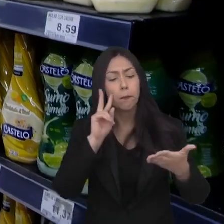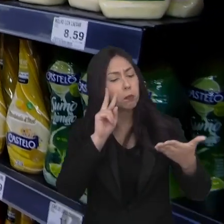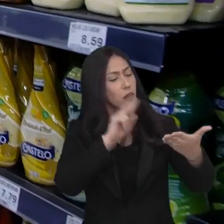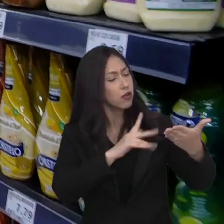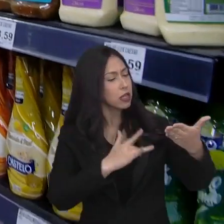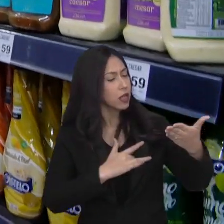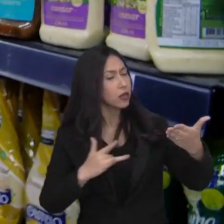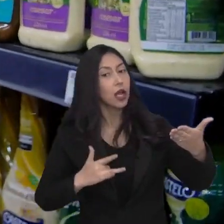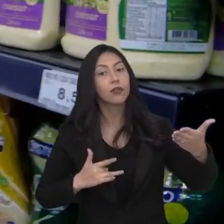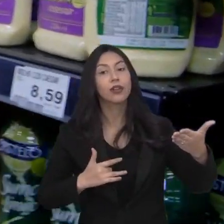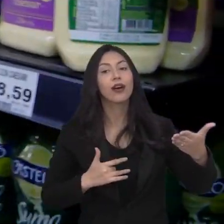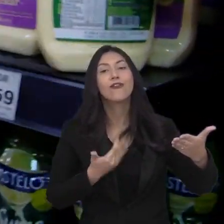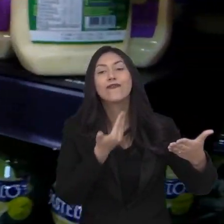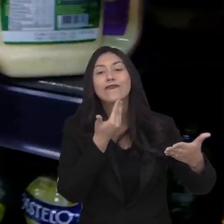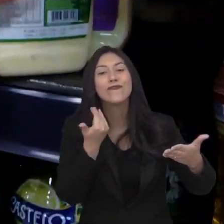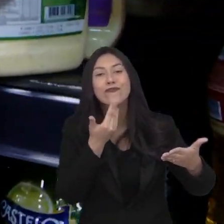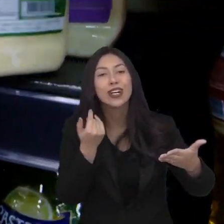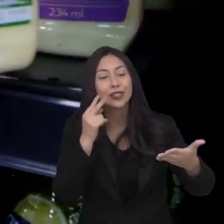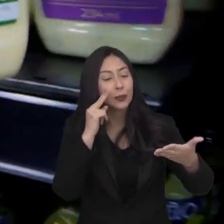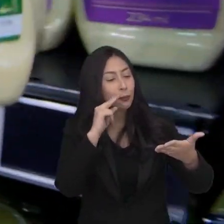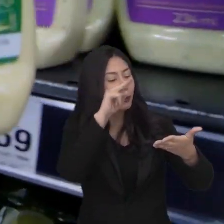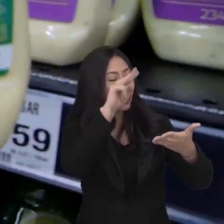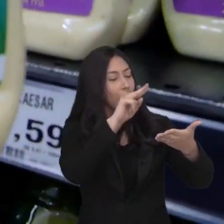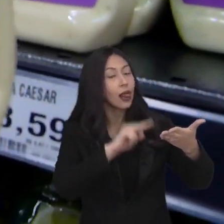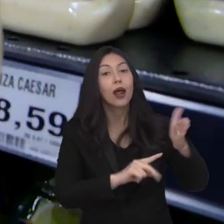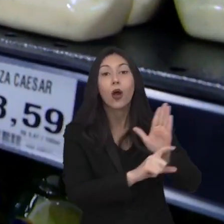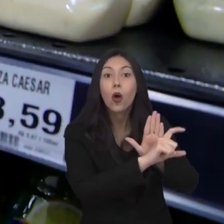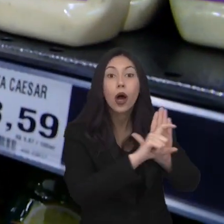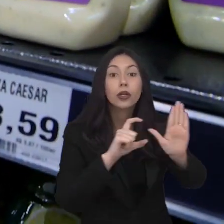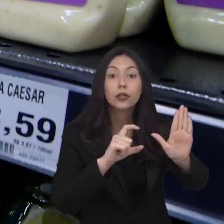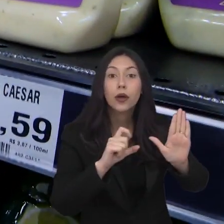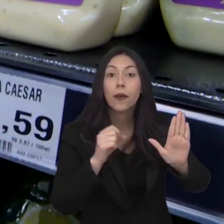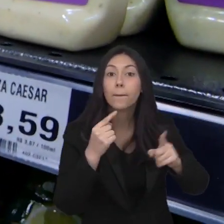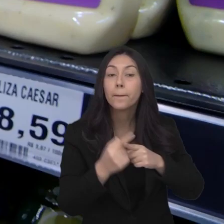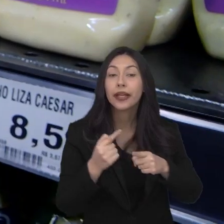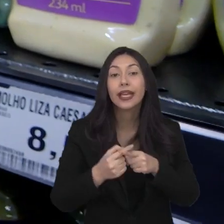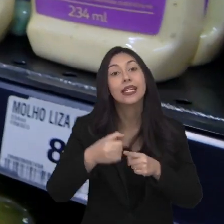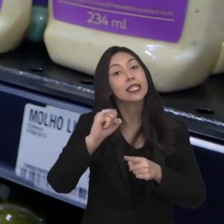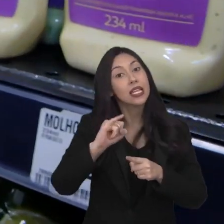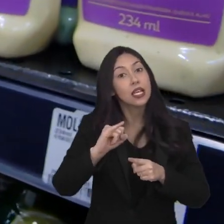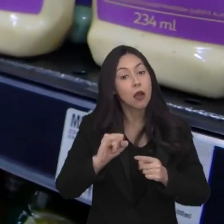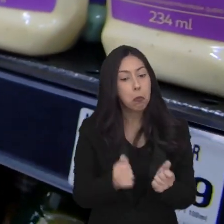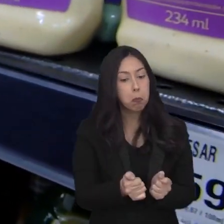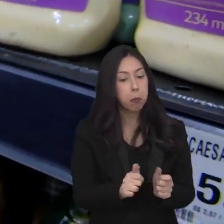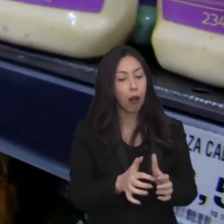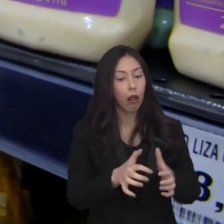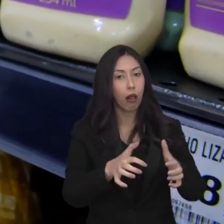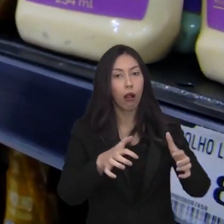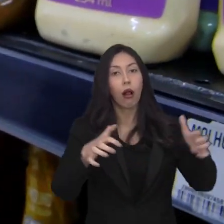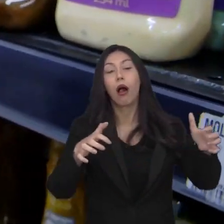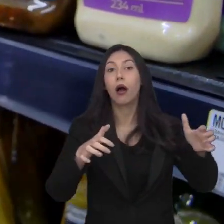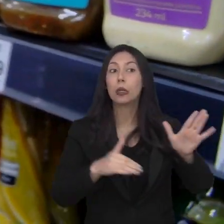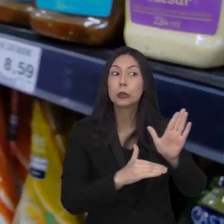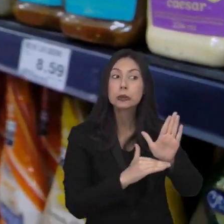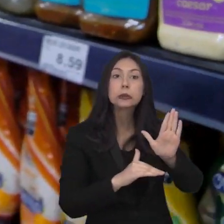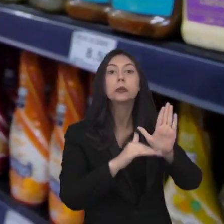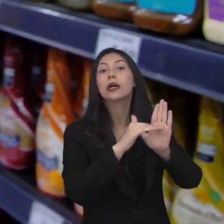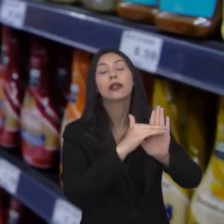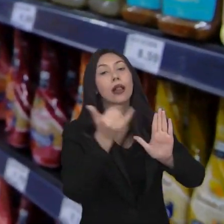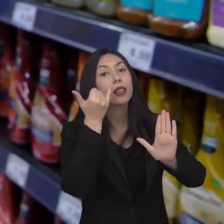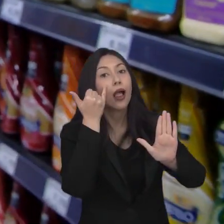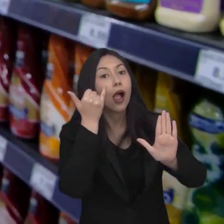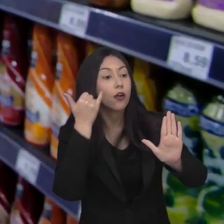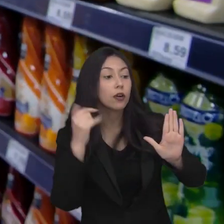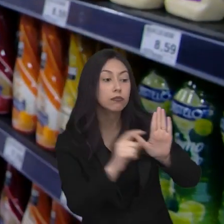é saudável, é simples também. Basta ler os rótulos, porque se ele teve um processo de fermentação alta na produção, todas